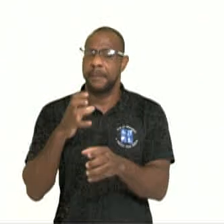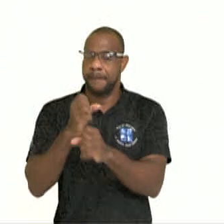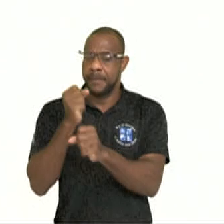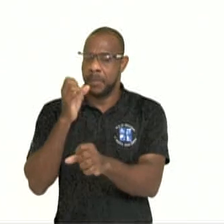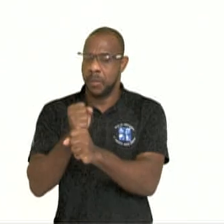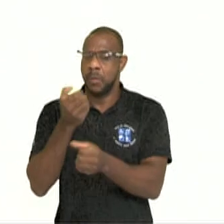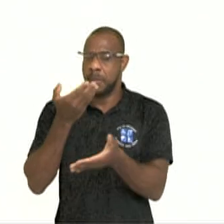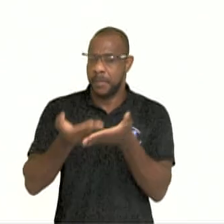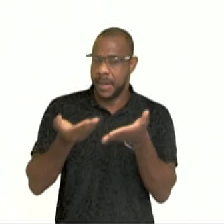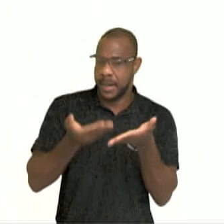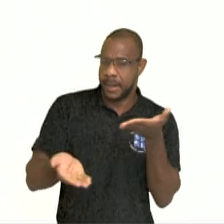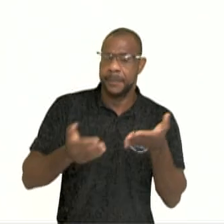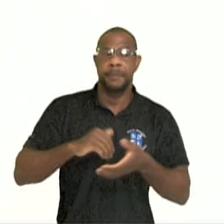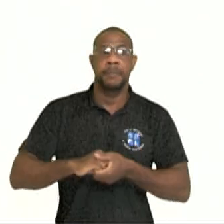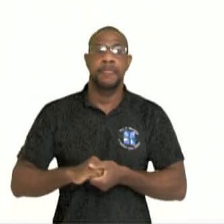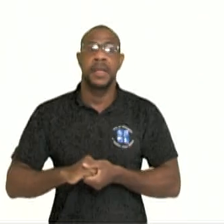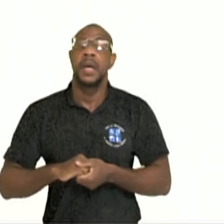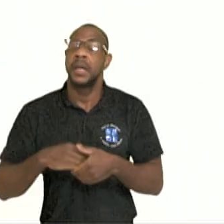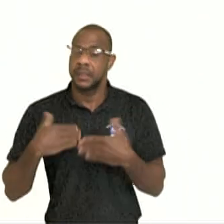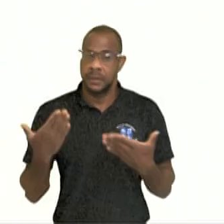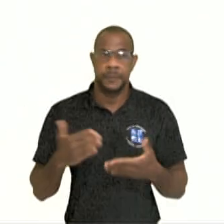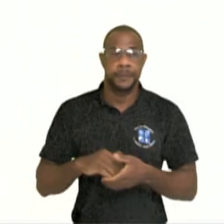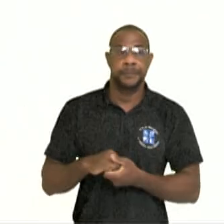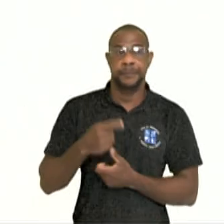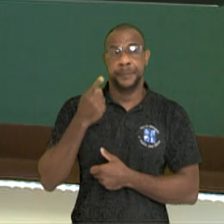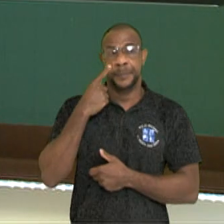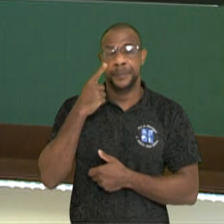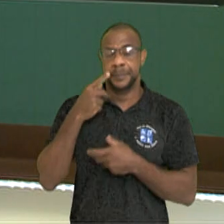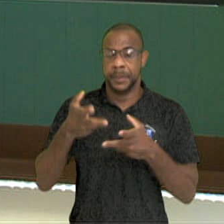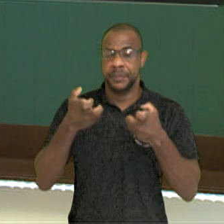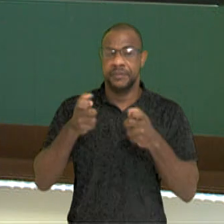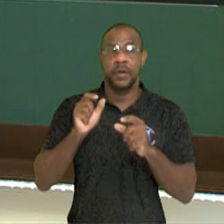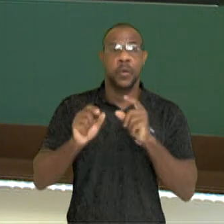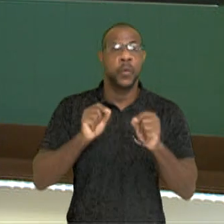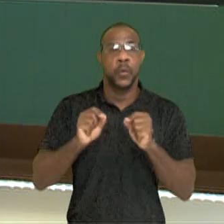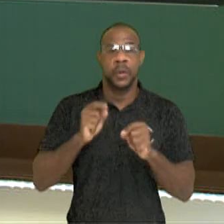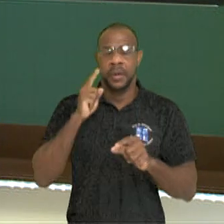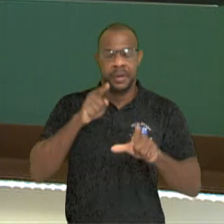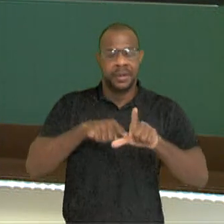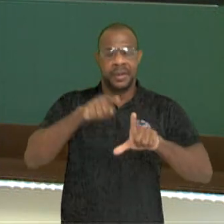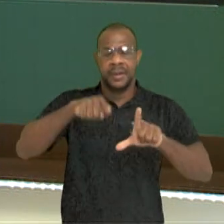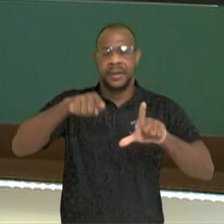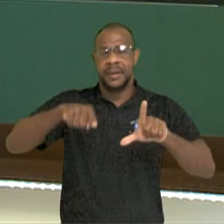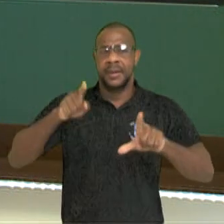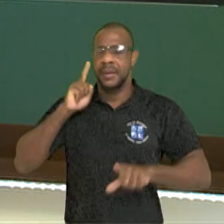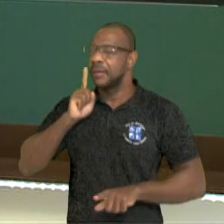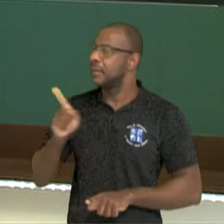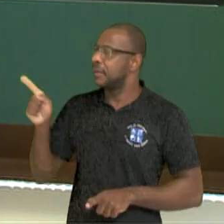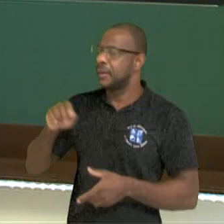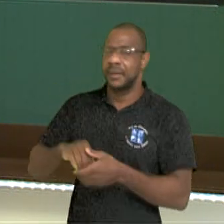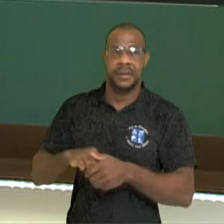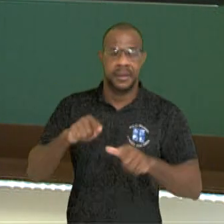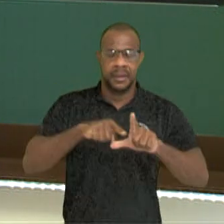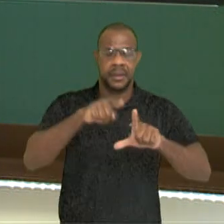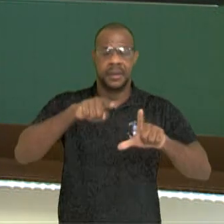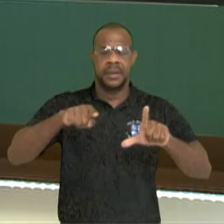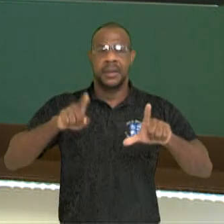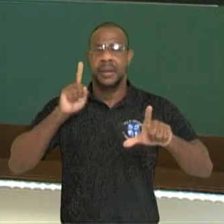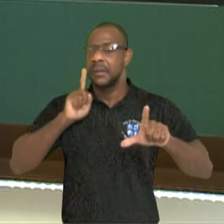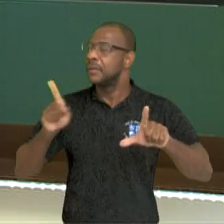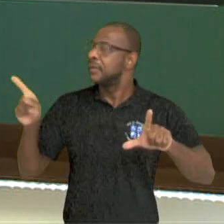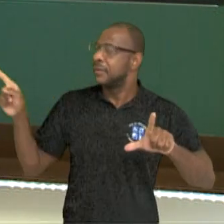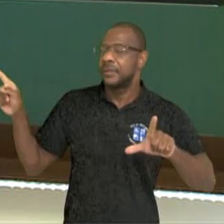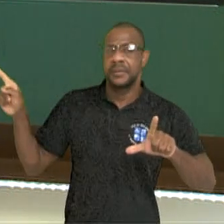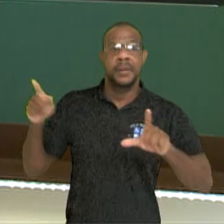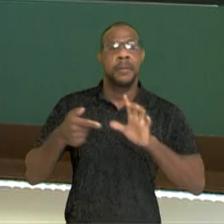prejuízo. Para isso, então, vamos observar esse gráfico. Nesse gráfico,